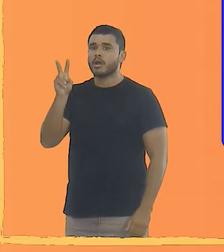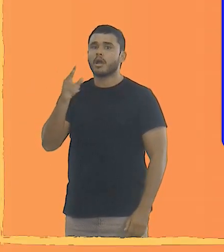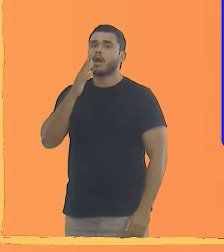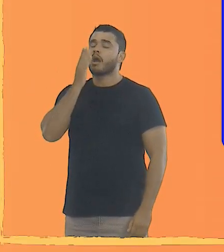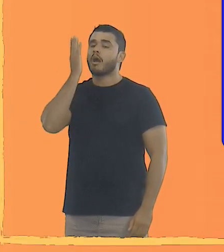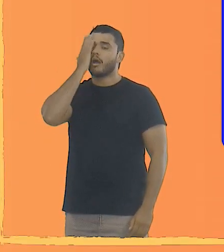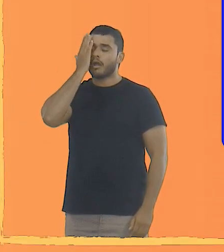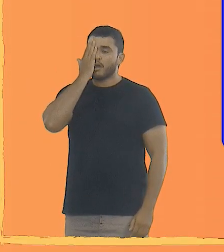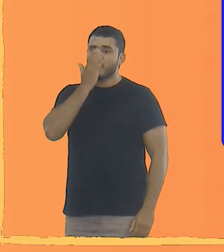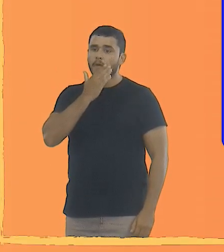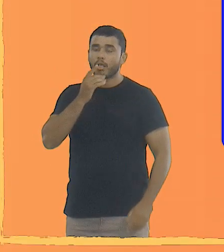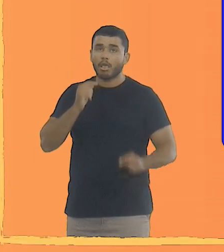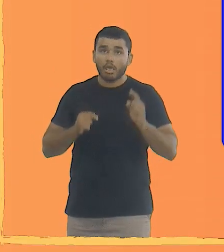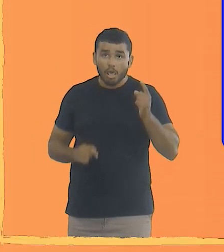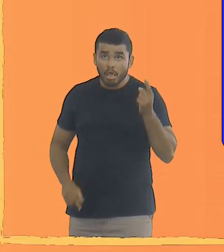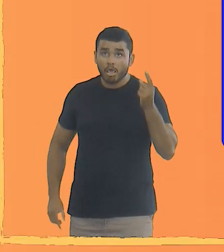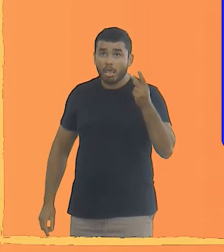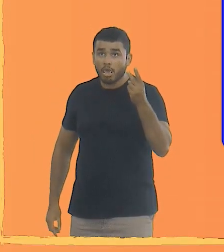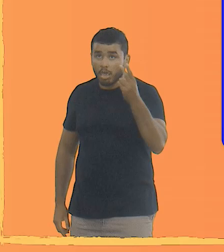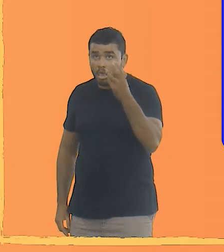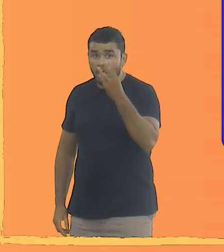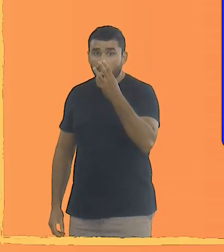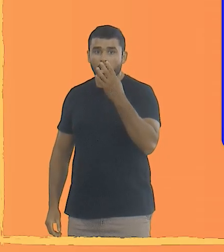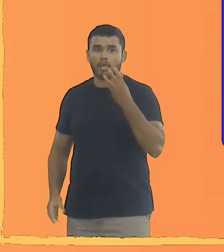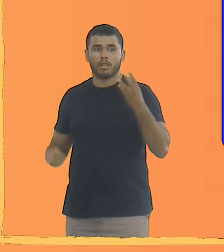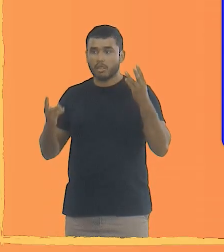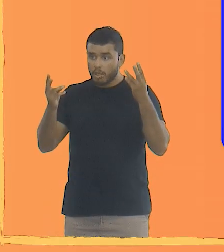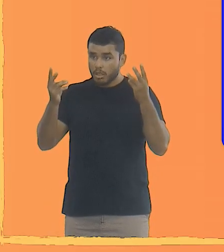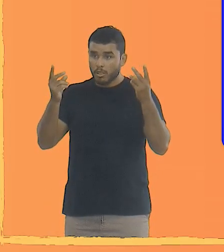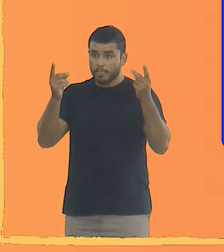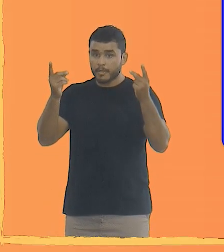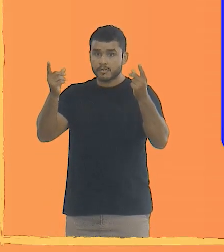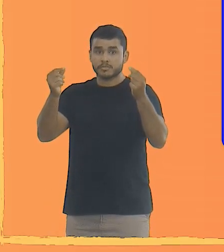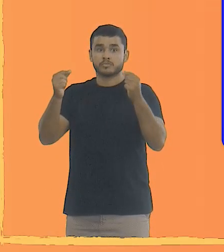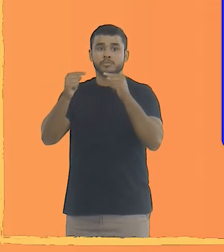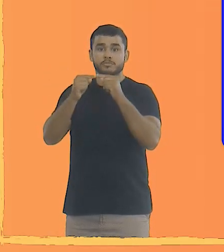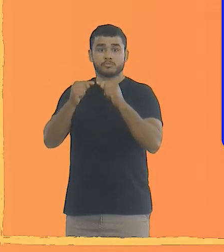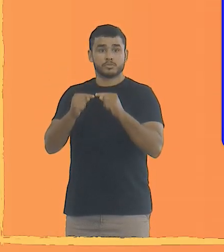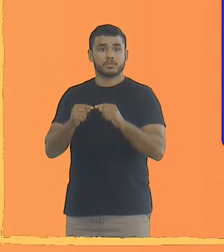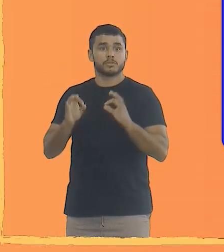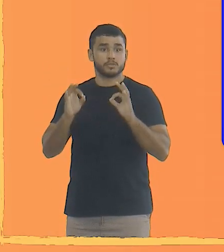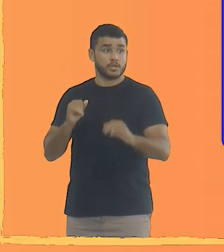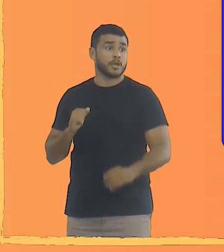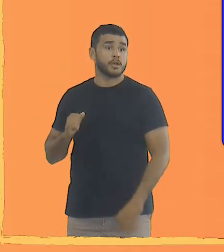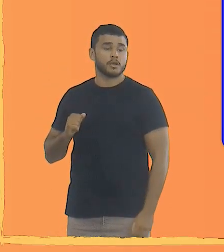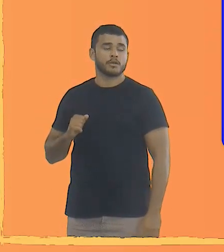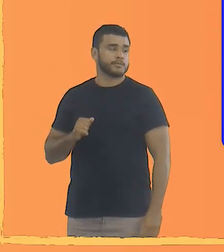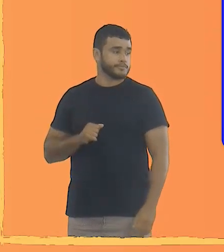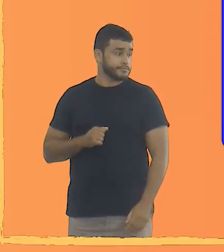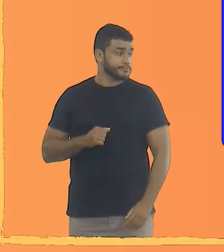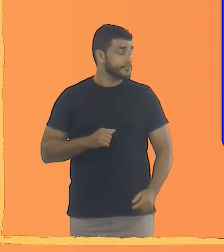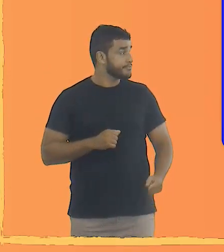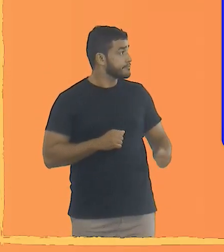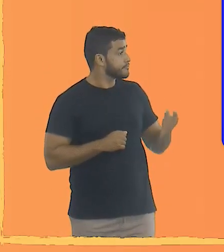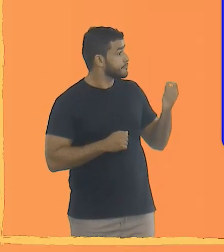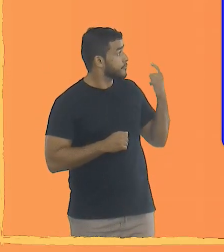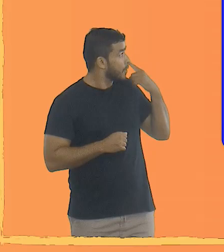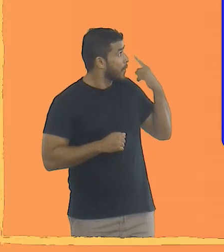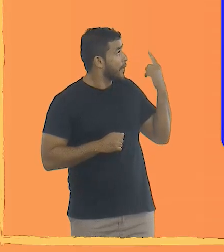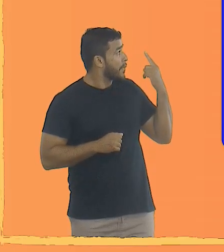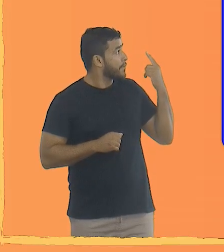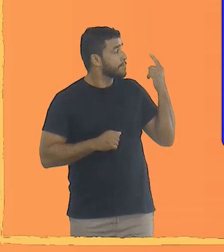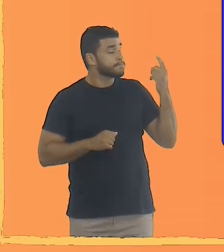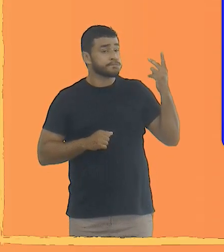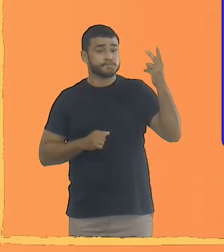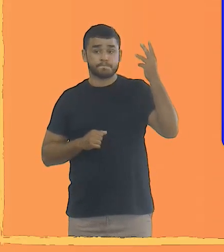e a partir do momento em que a gente está fazendo essa visualização, a gente vai contando. De novo, se é de 1 em 1, se é de 2 em 2, se é de 3